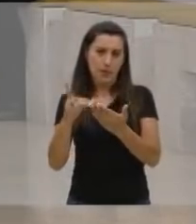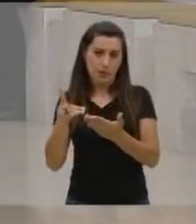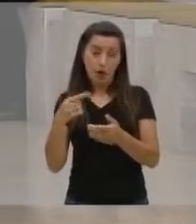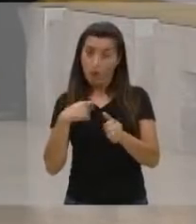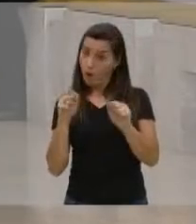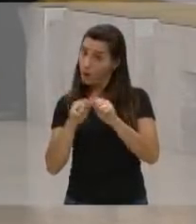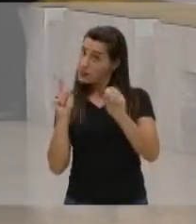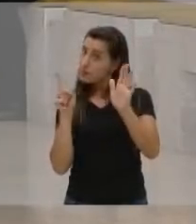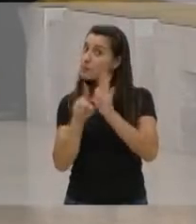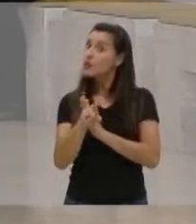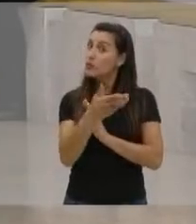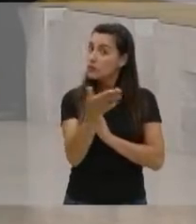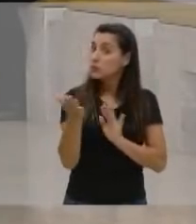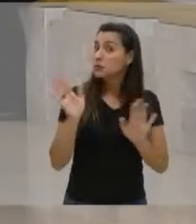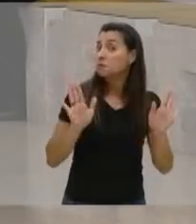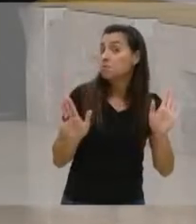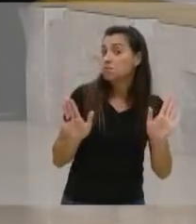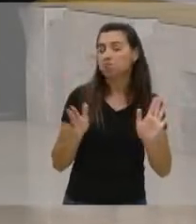pergunta.